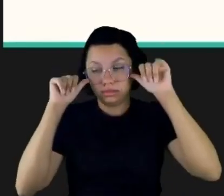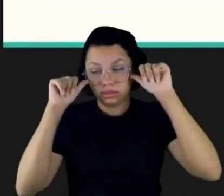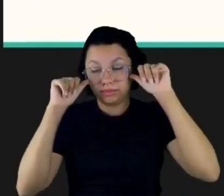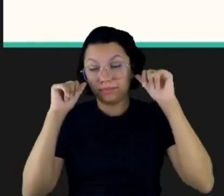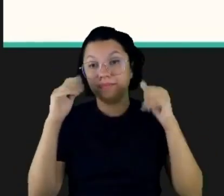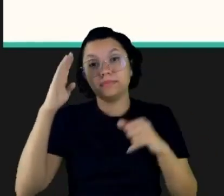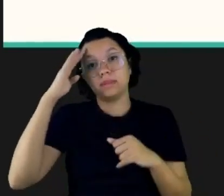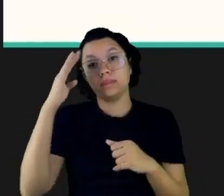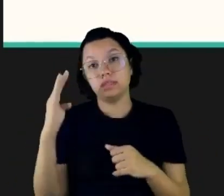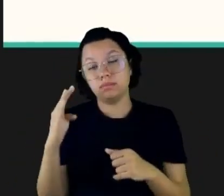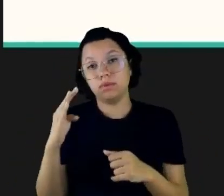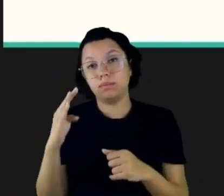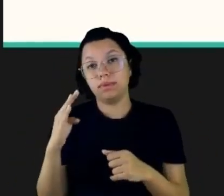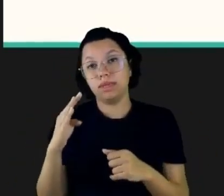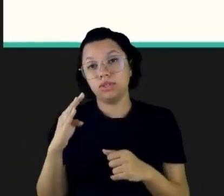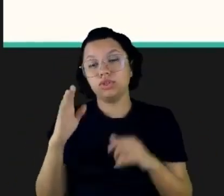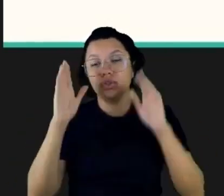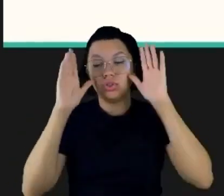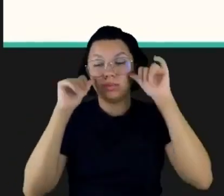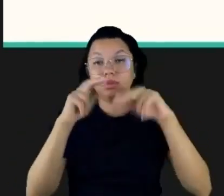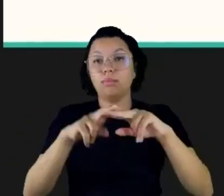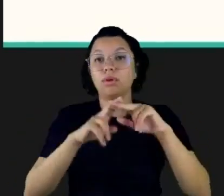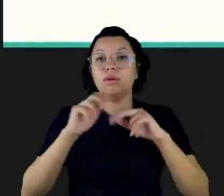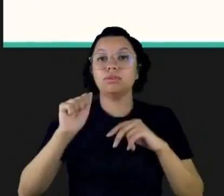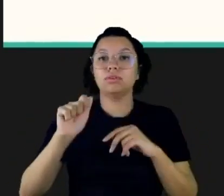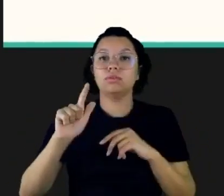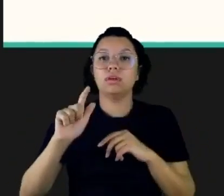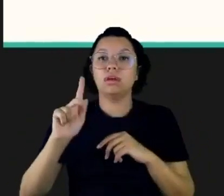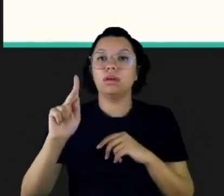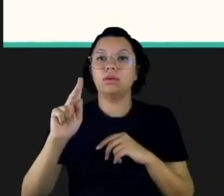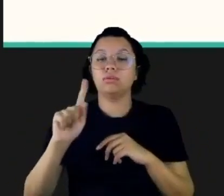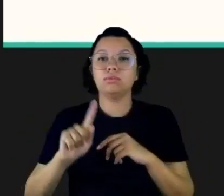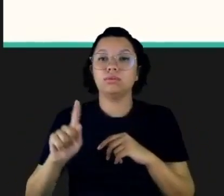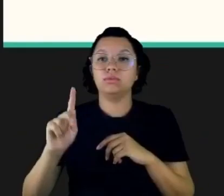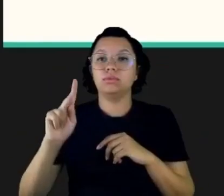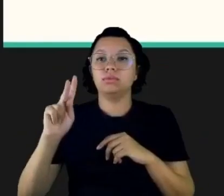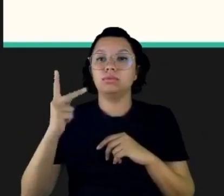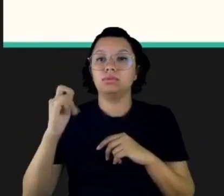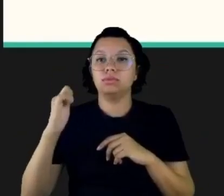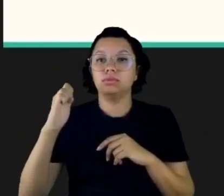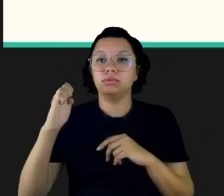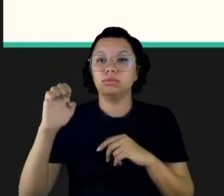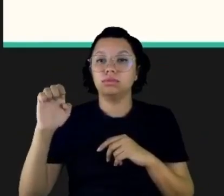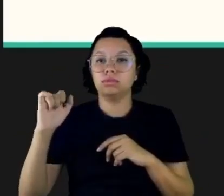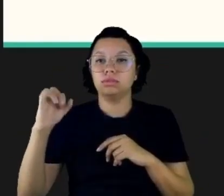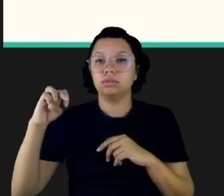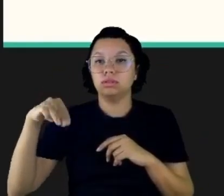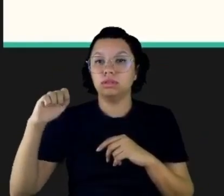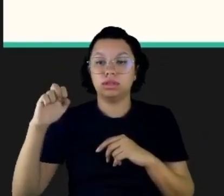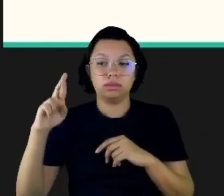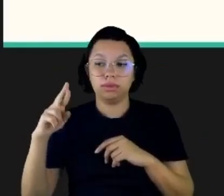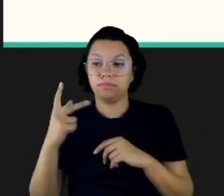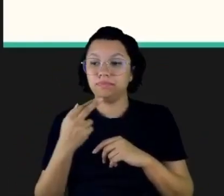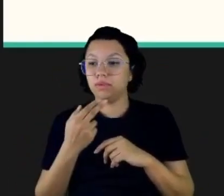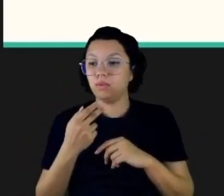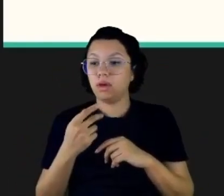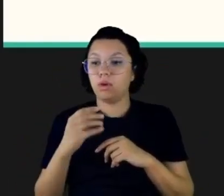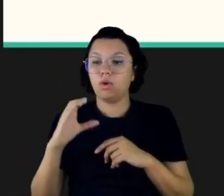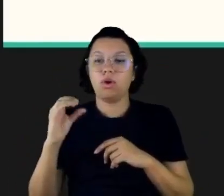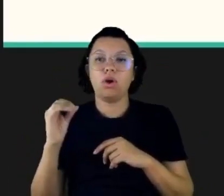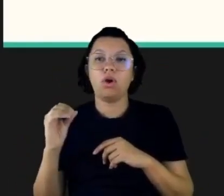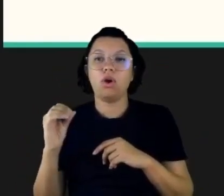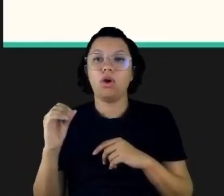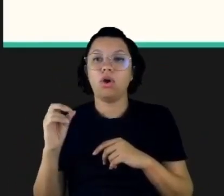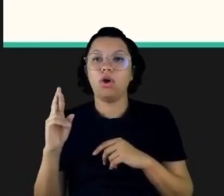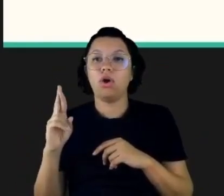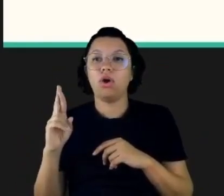principalmente demência de Alzheimer. Corpus de Levy, por exemplo, não tem muito acometimento da memória. E às vezes é mais difícil diagnosticar, porque os